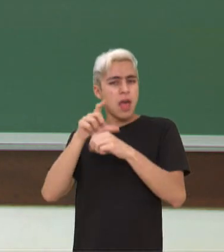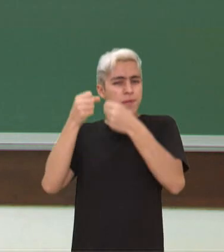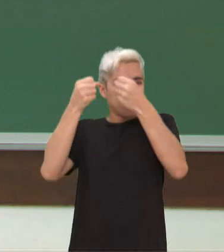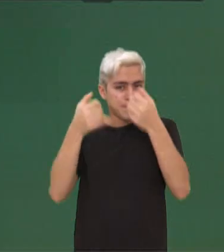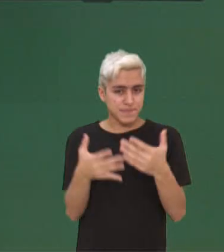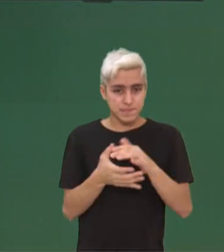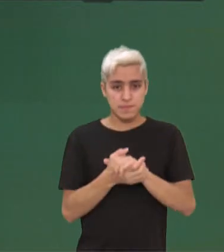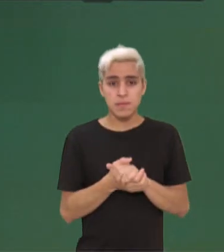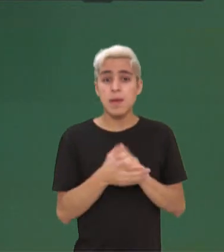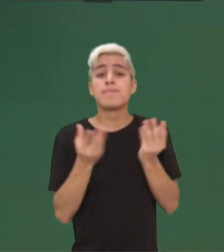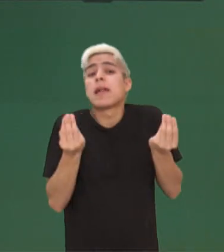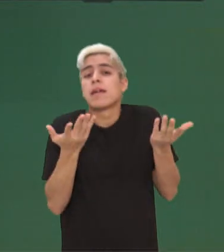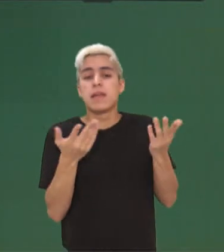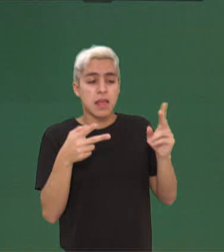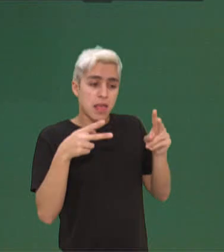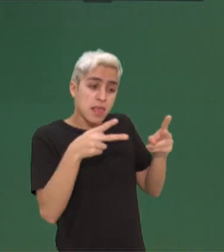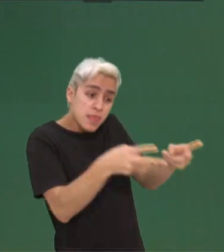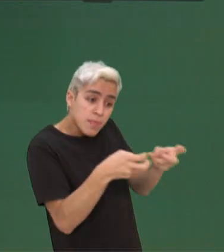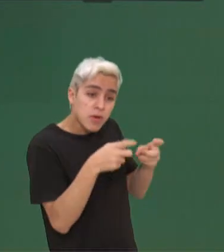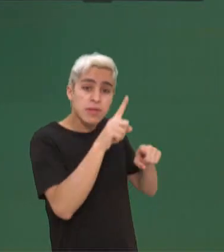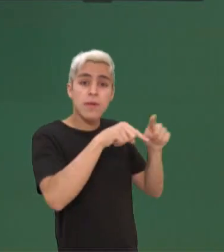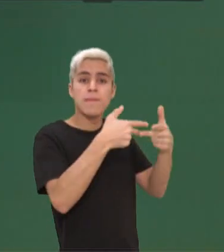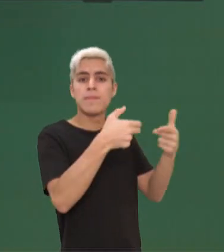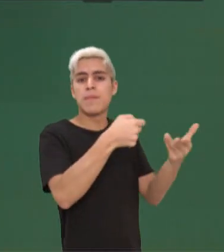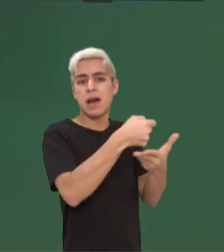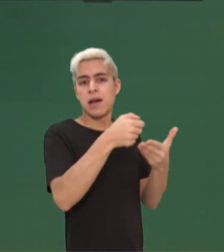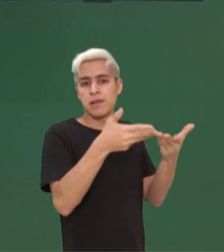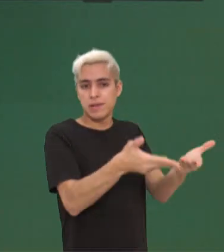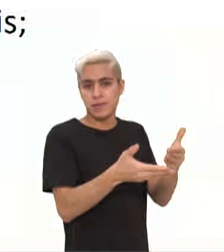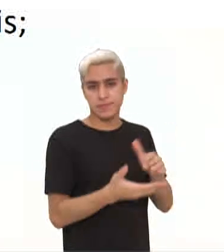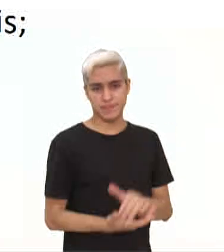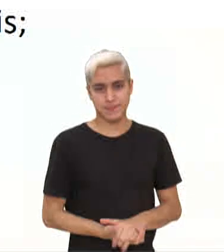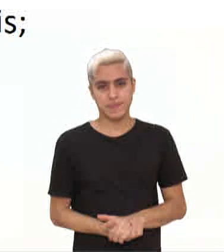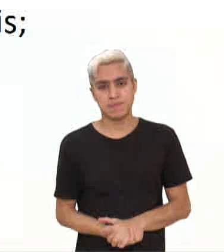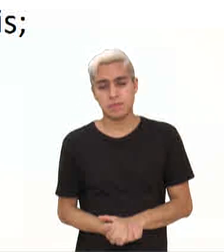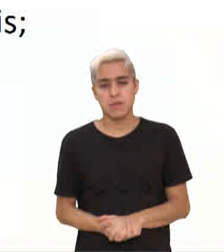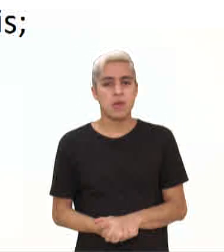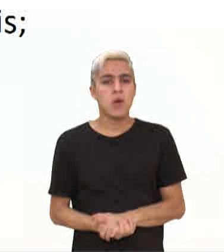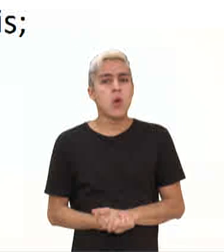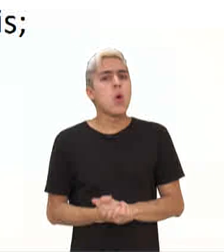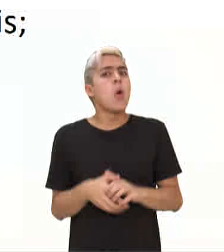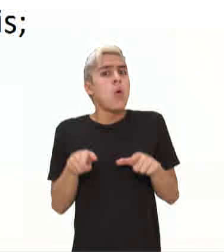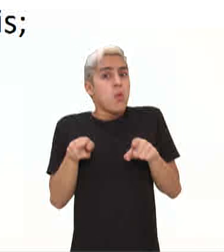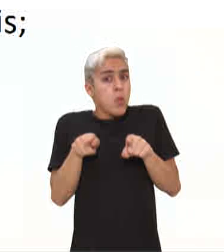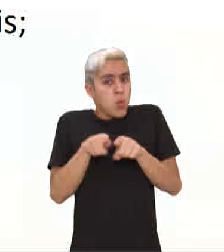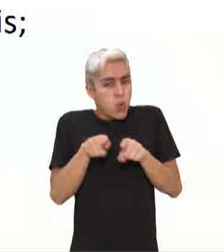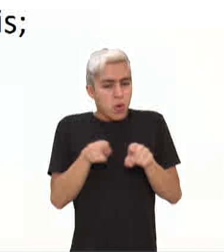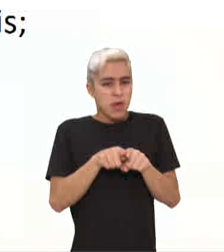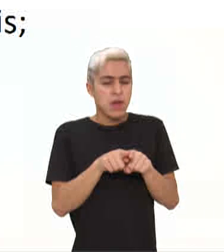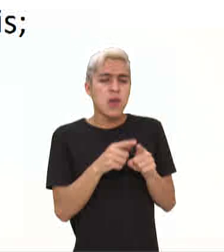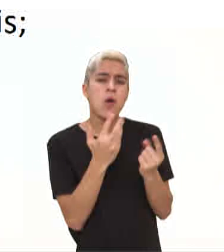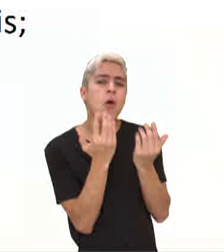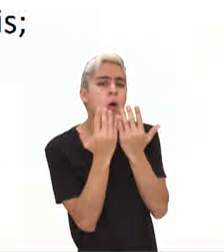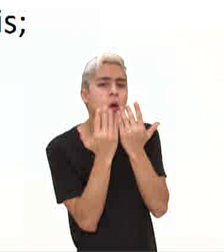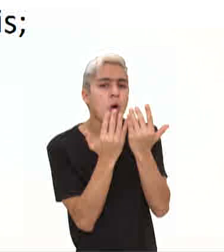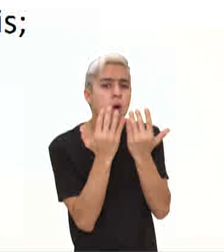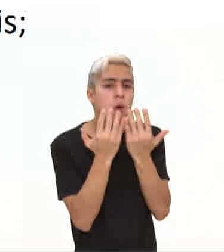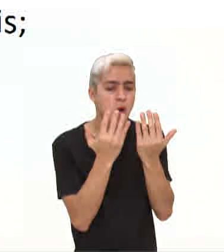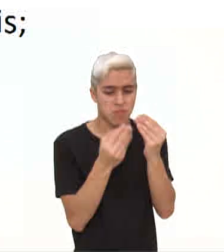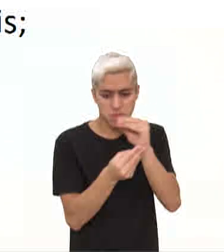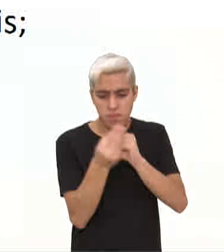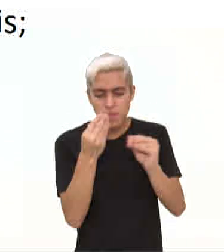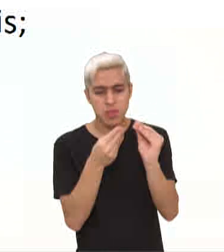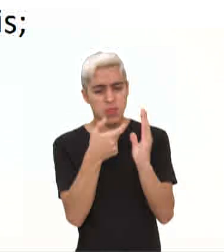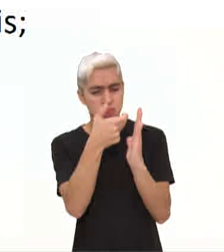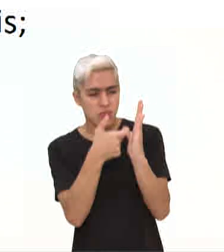para a exploração de matéria-prima, certo? E aí nós temos aqui também, como pigmentos de compostos para